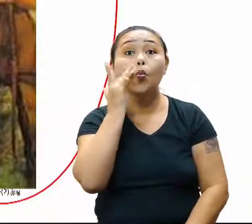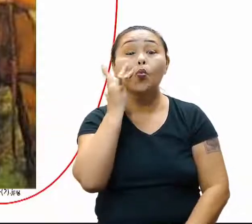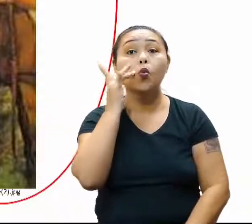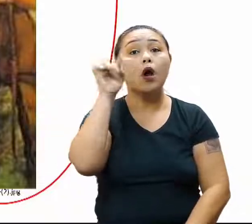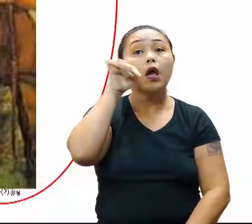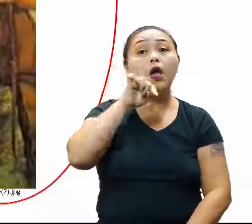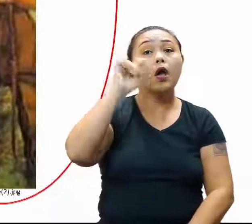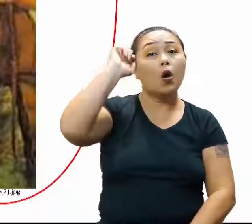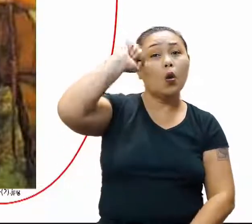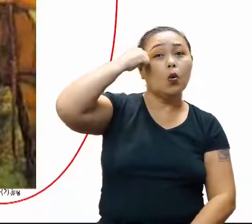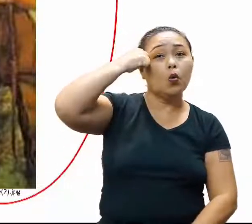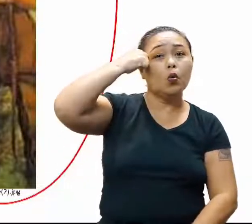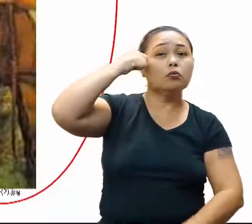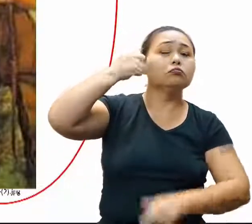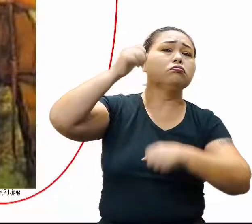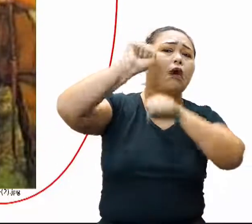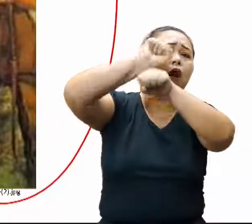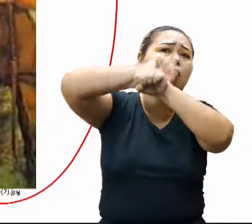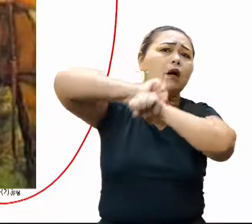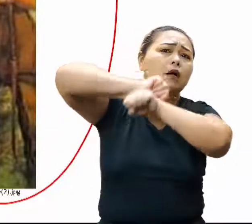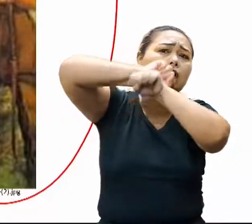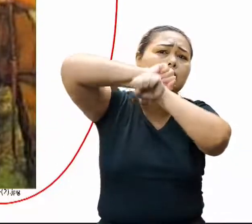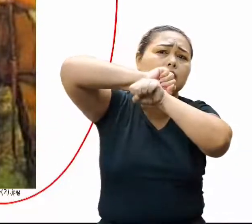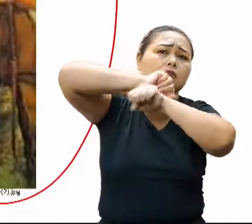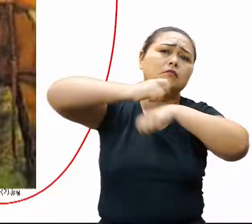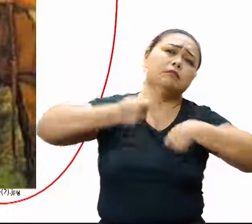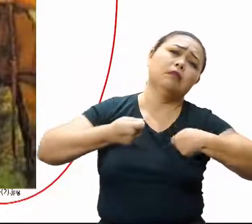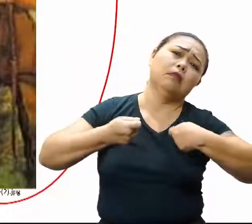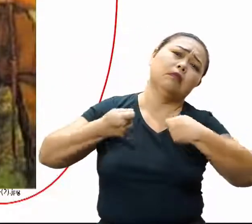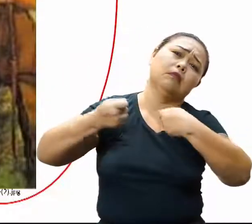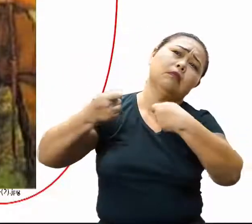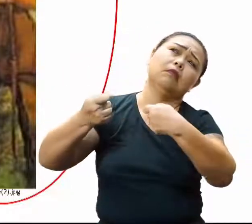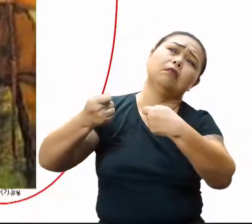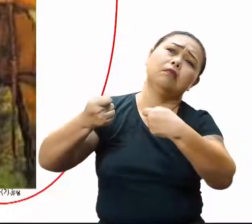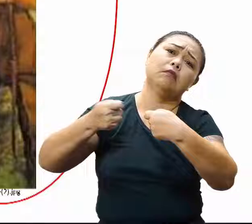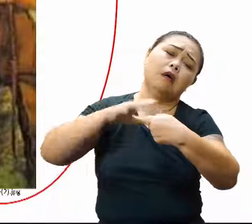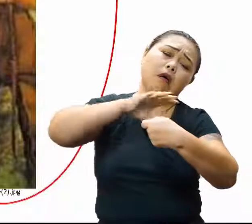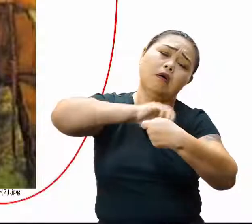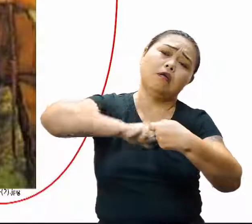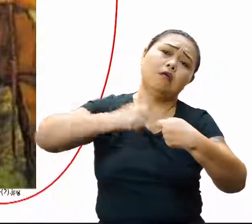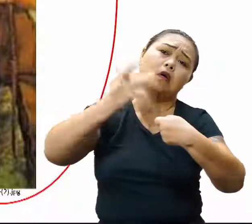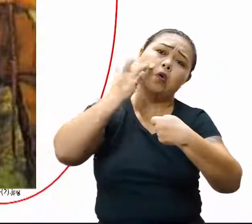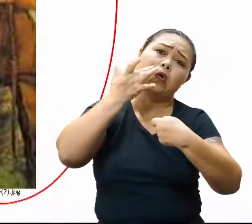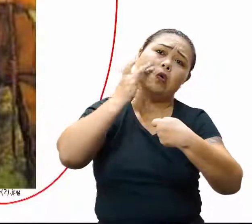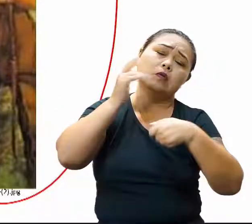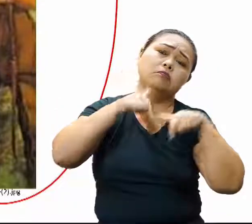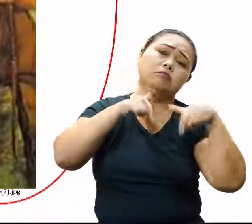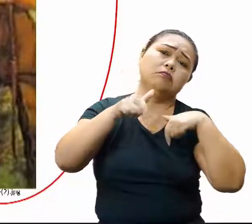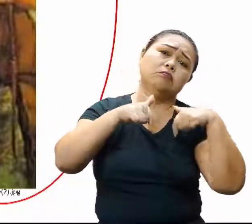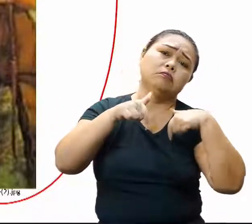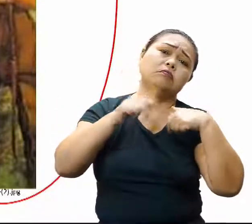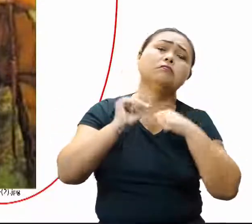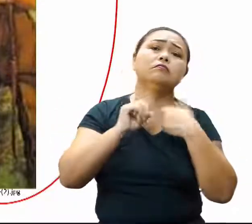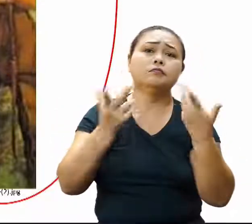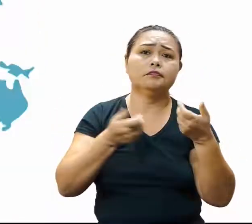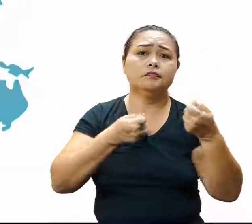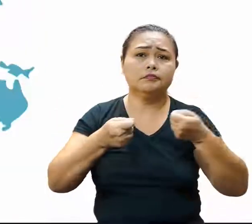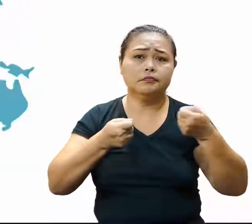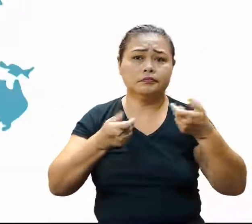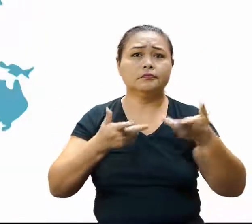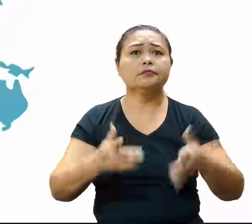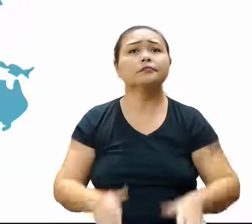que estava sendo escravizado está fazendo lá o recolhimento, né? Trabalhando na bateia. Certinho?